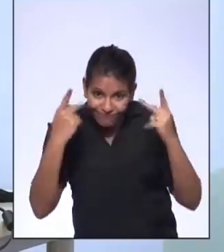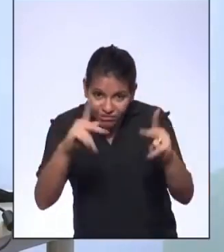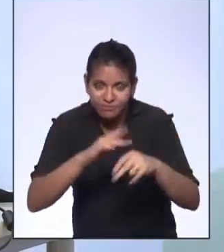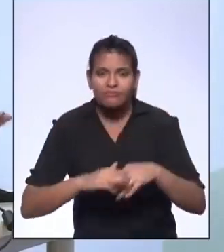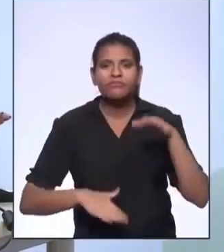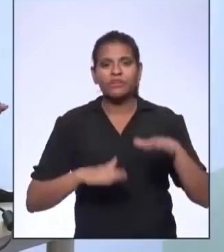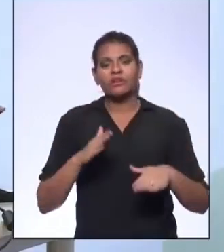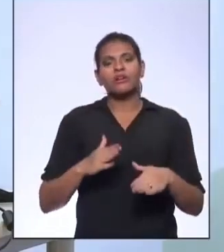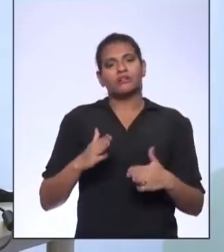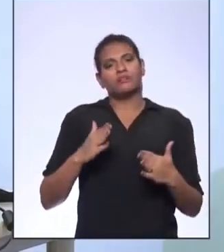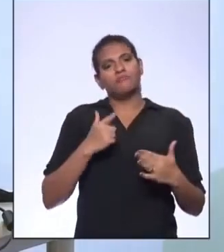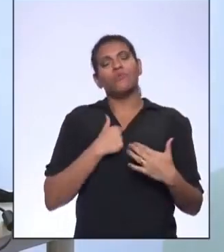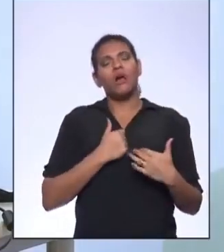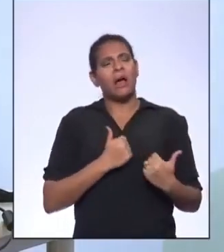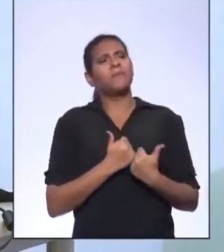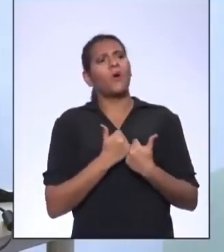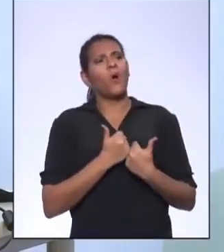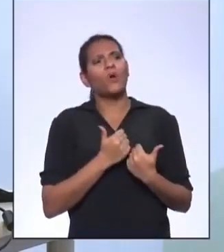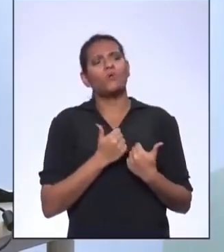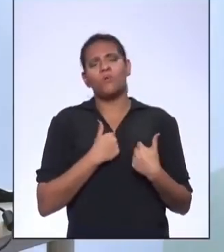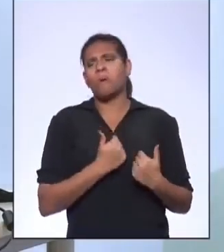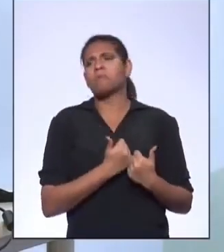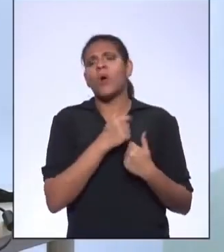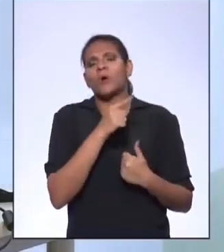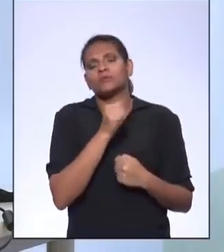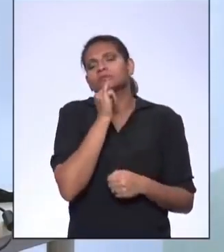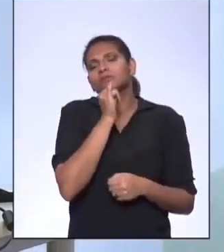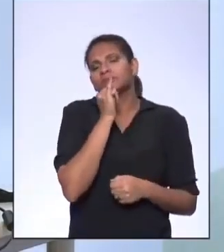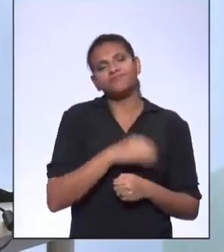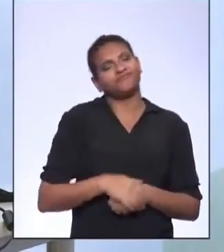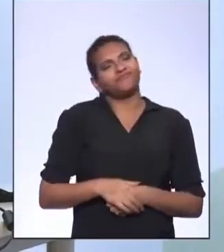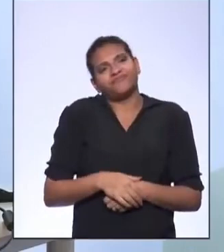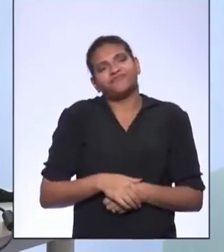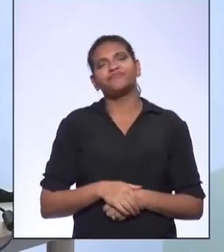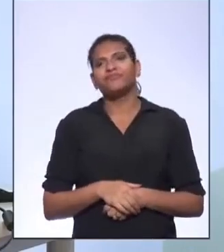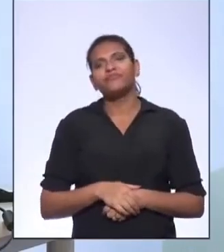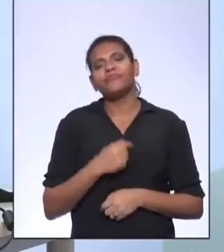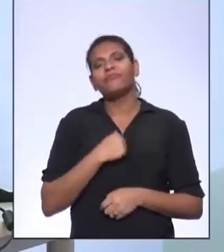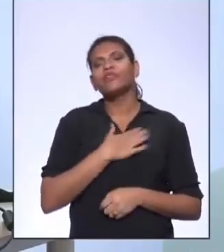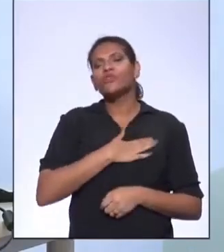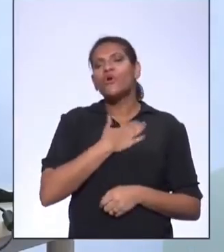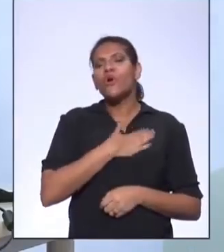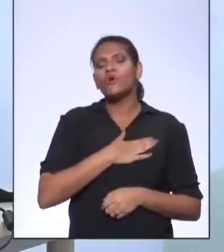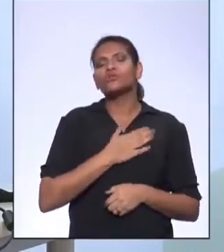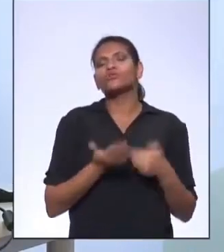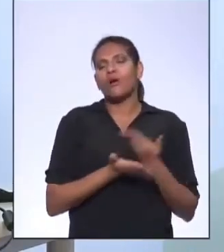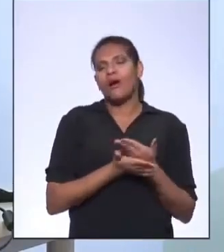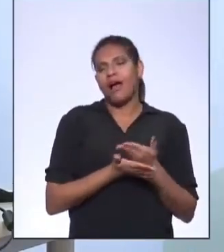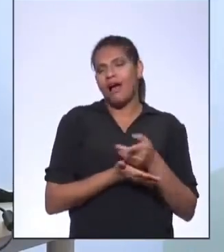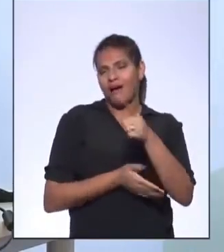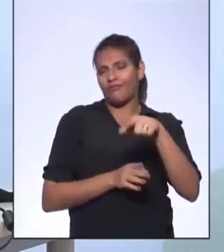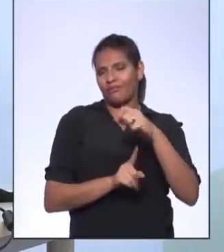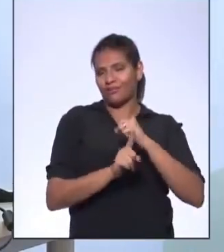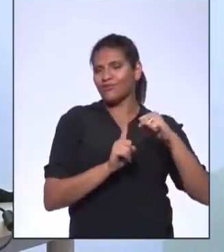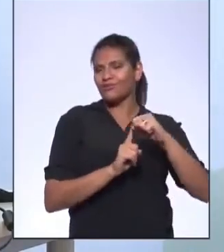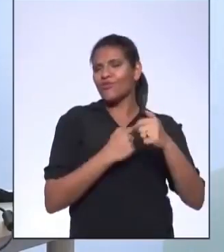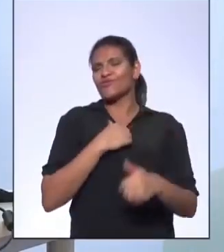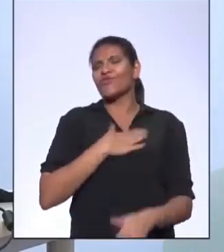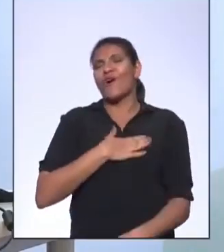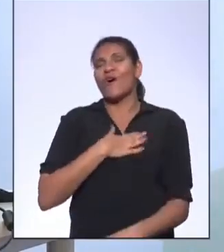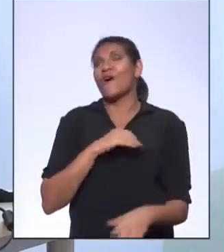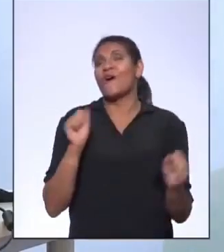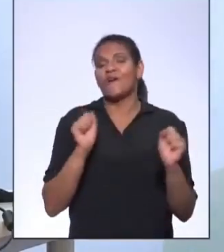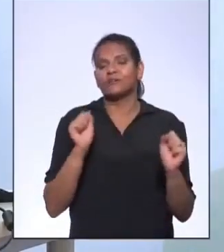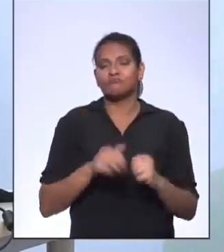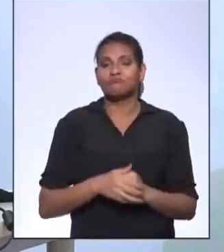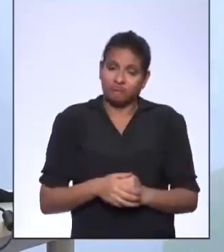possa fazer uma crítica disso. É igual, eu gosto vamos dizer assim, eu gosto da aula de vocês de sociologia. Isso não quer